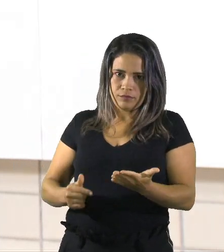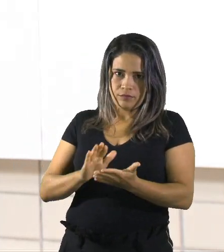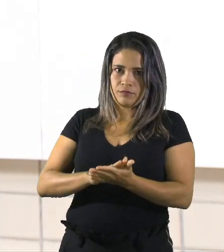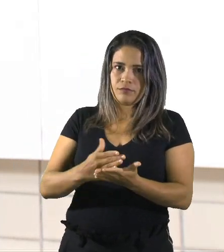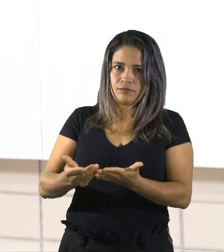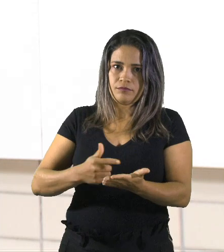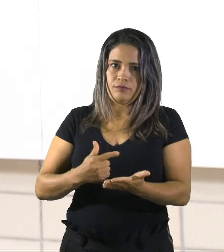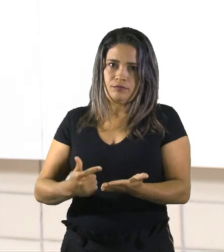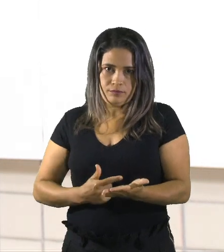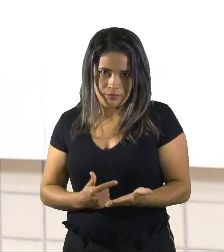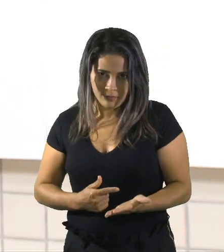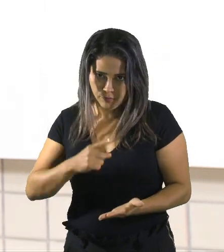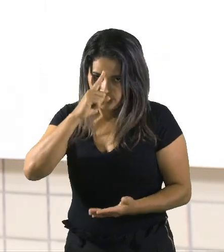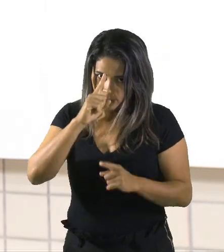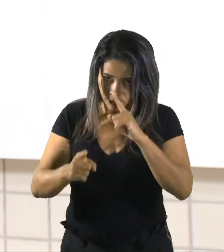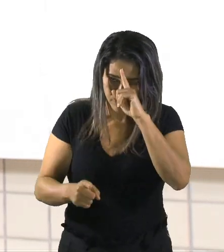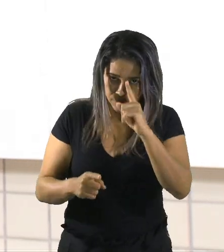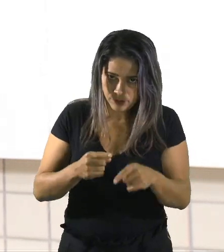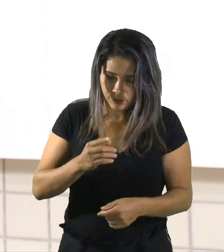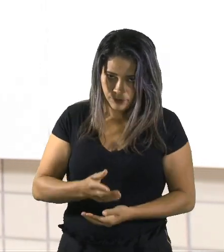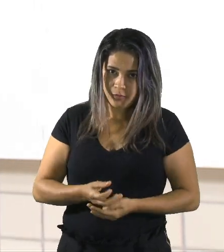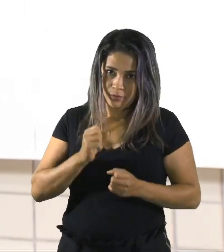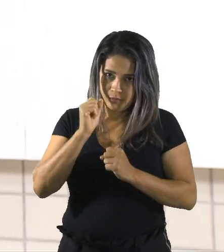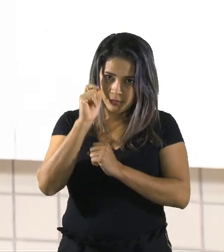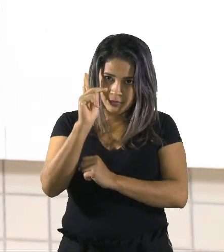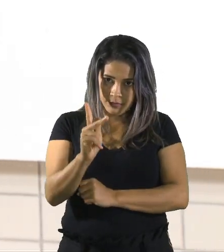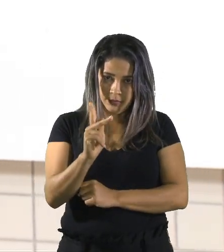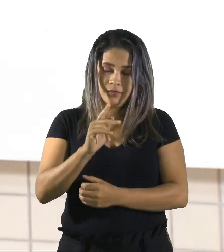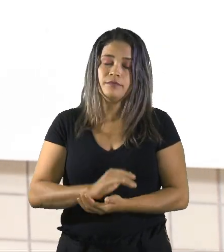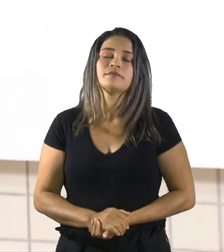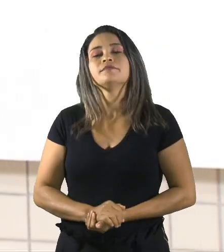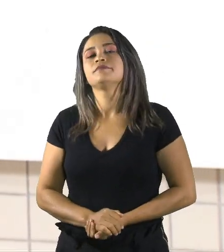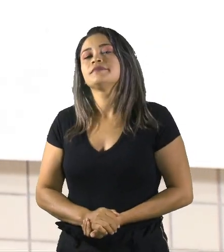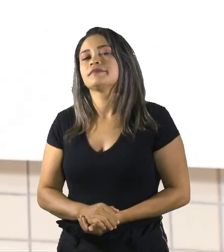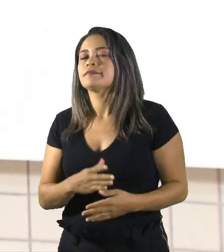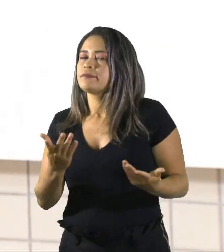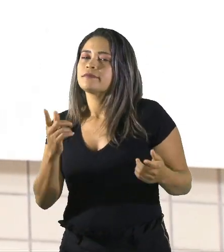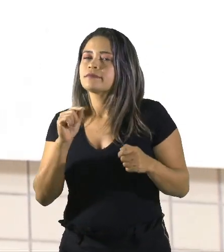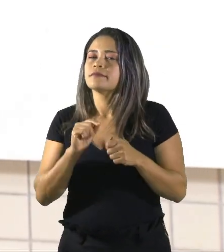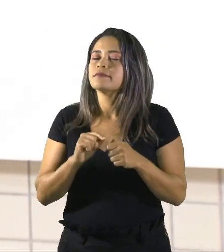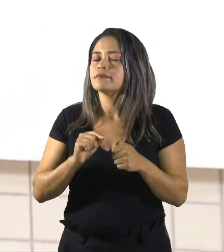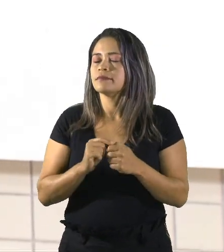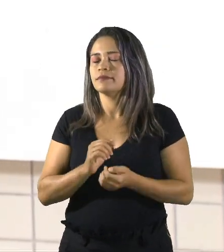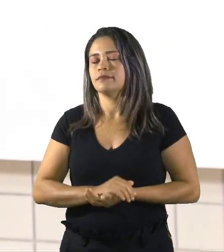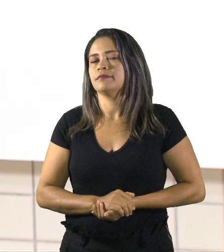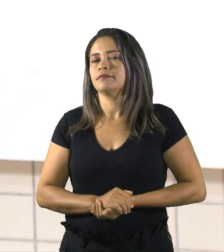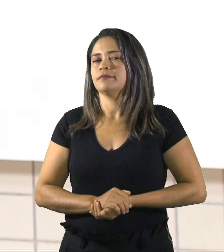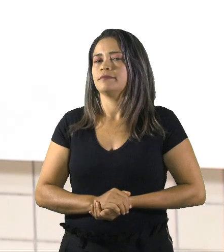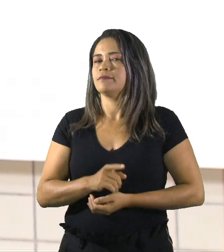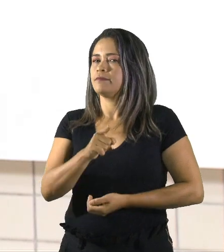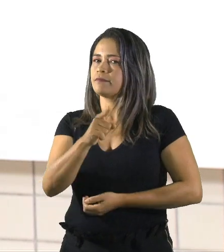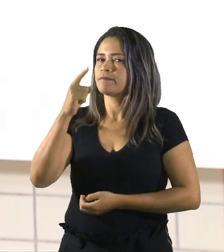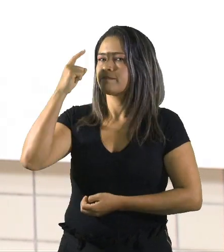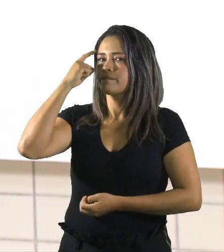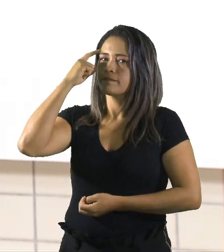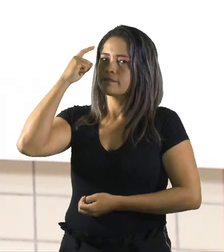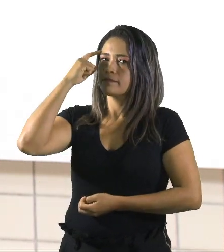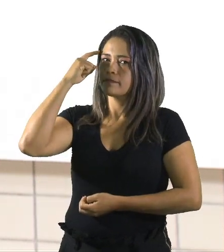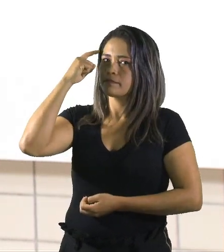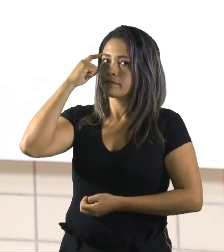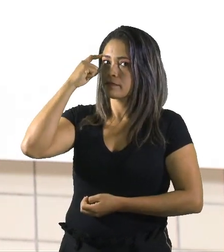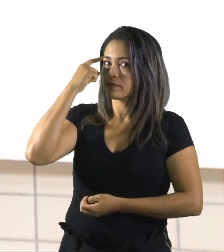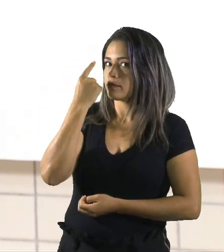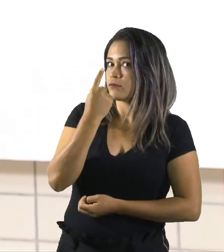for ordenando. Tudo bem? Então, vamos fazer o seguinte. Você vai pensar em um número que seja